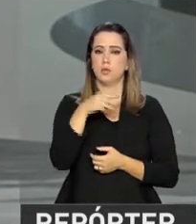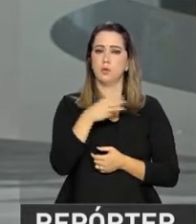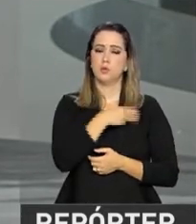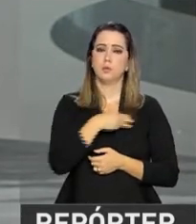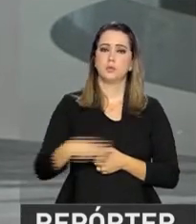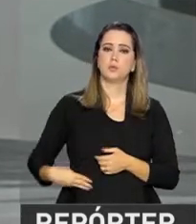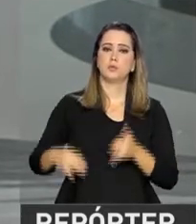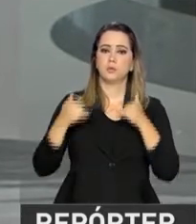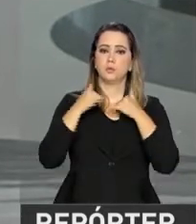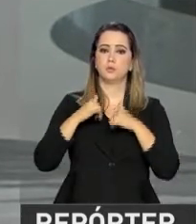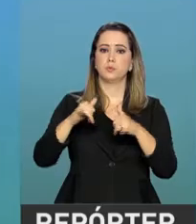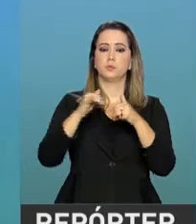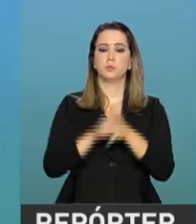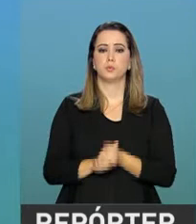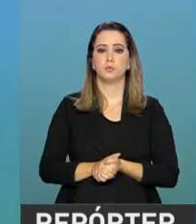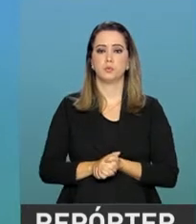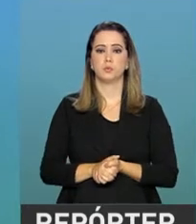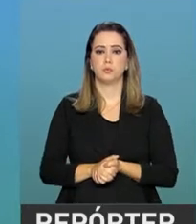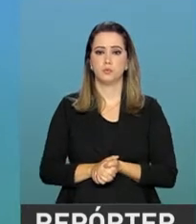energia